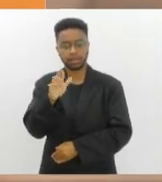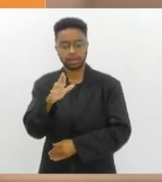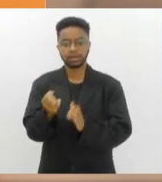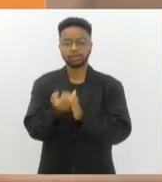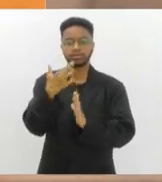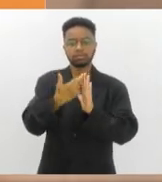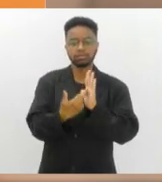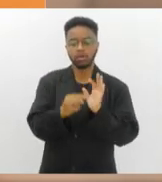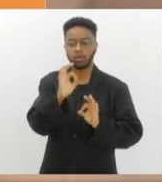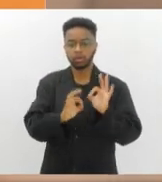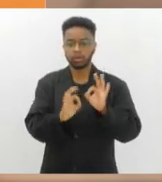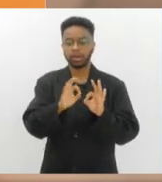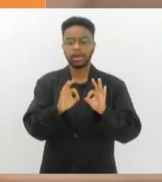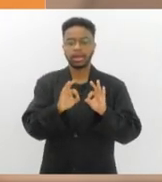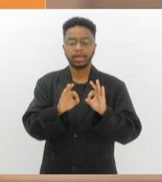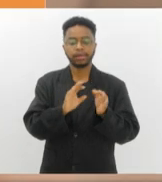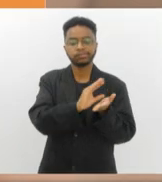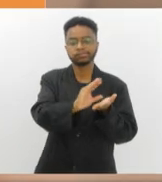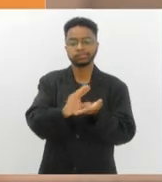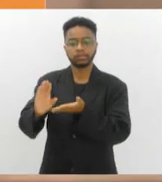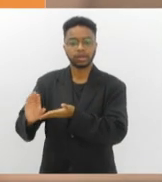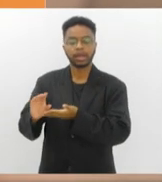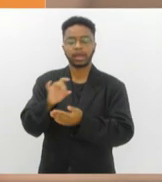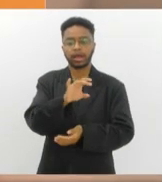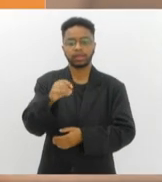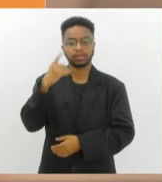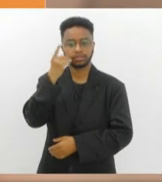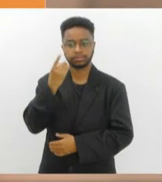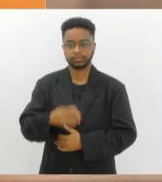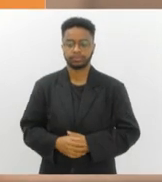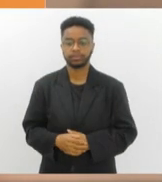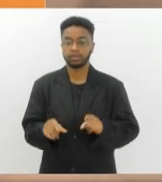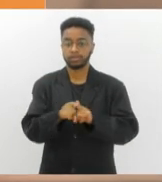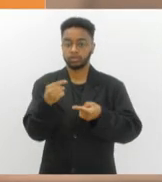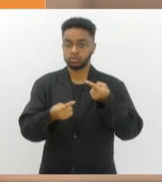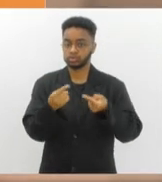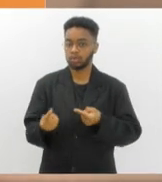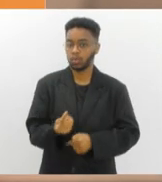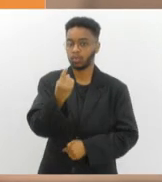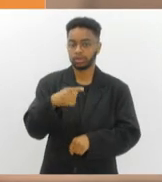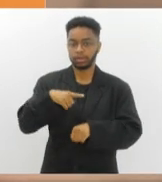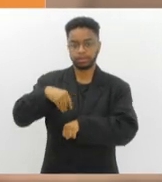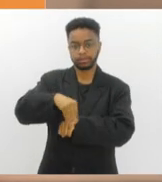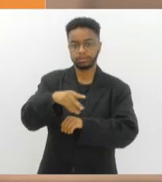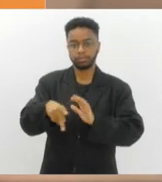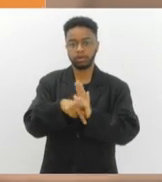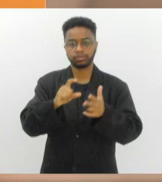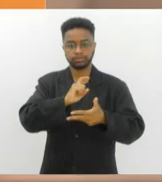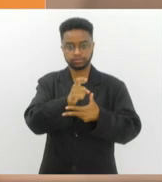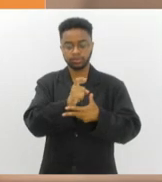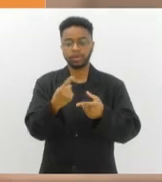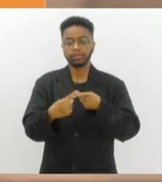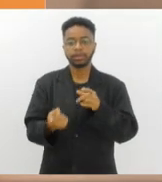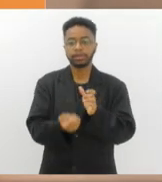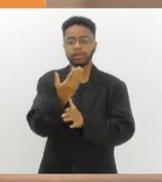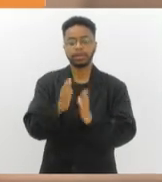regulamenta a execução das emendas individuais impositivas. Também em discussão única, uma mensagem do Poder Executivo, que